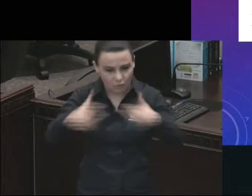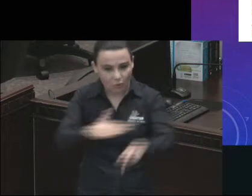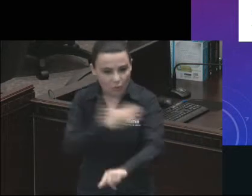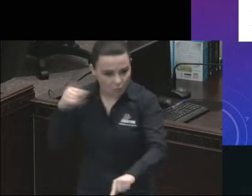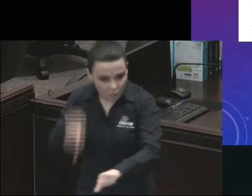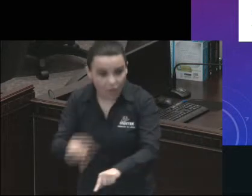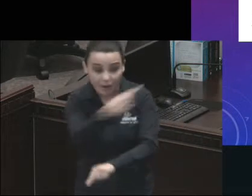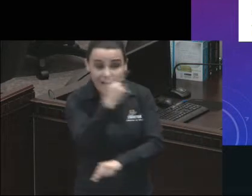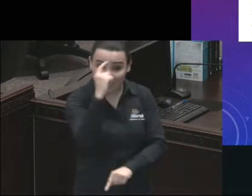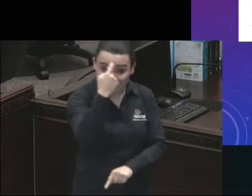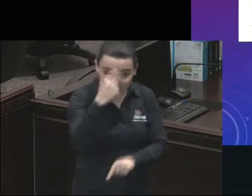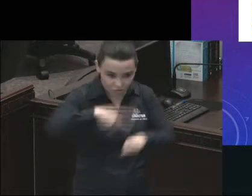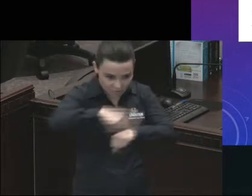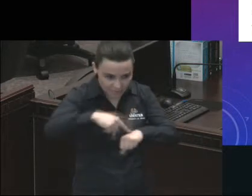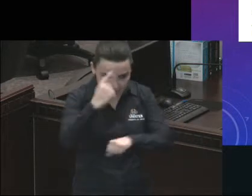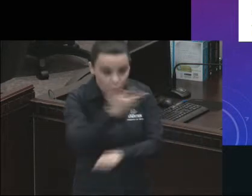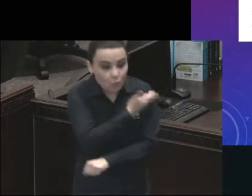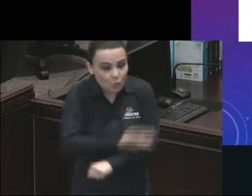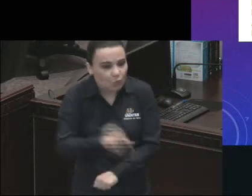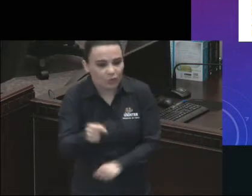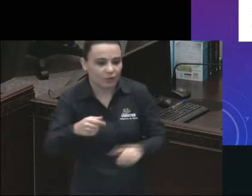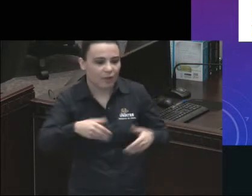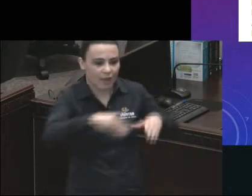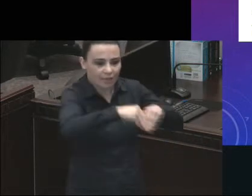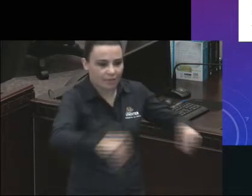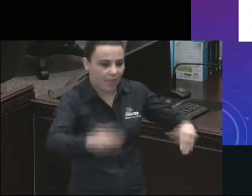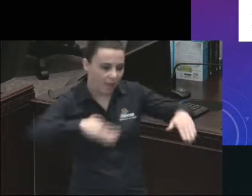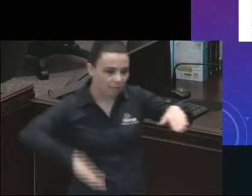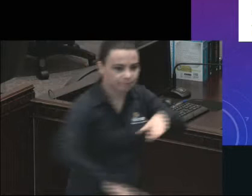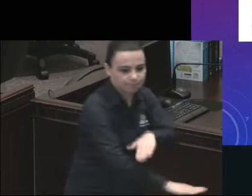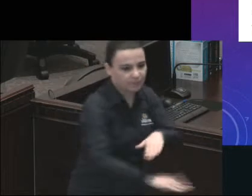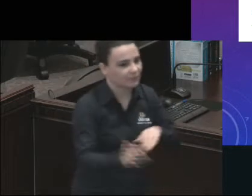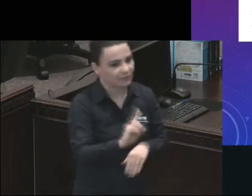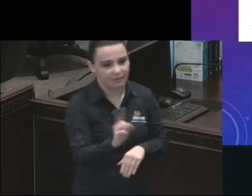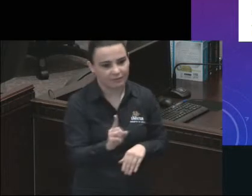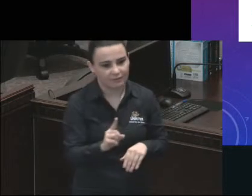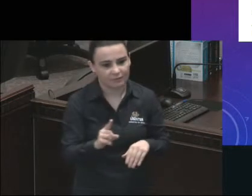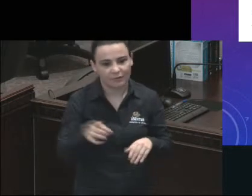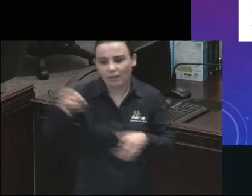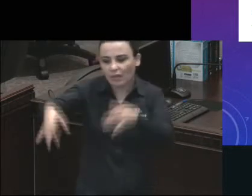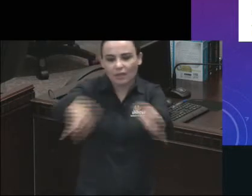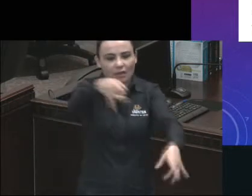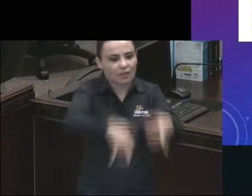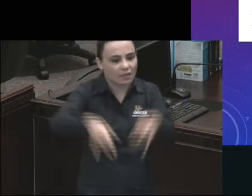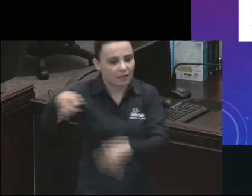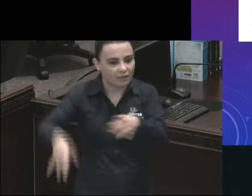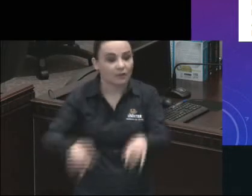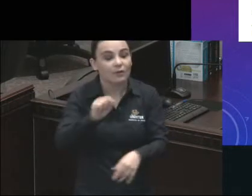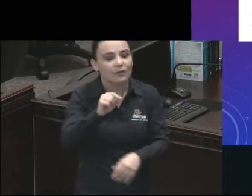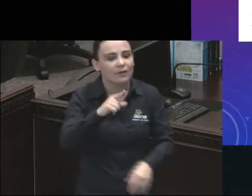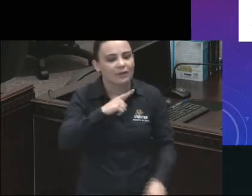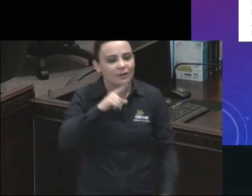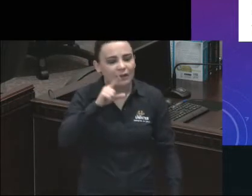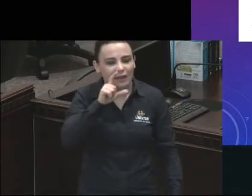se alimentar das carcaças dos animais, e os abutres desenvolveram gota, artrite